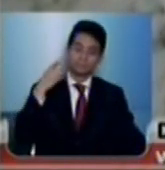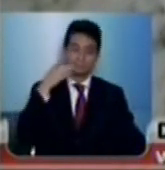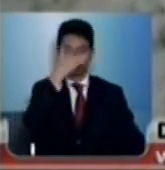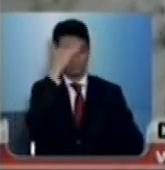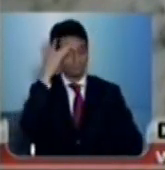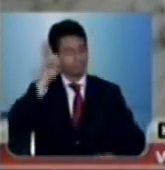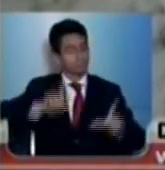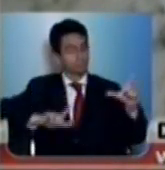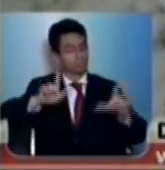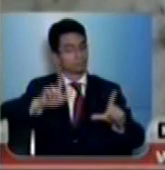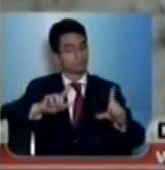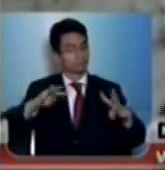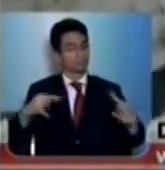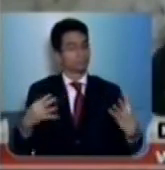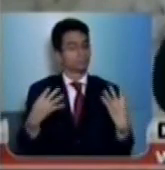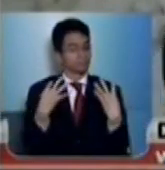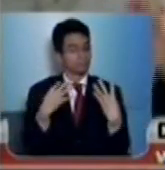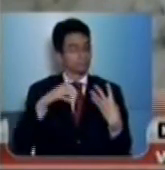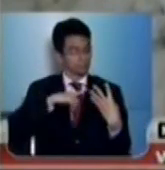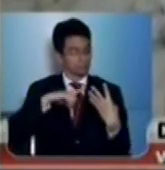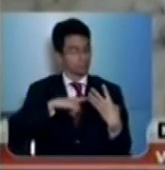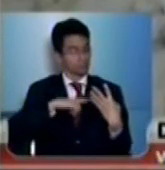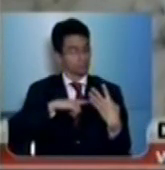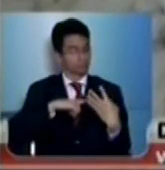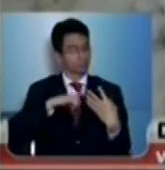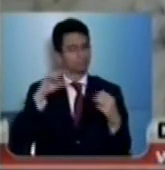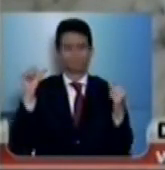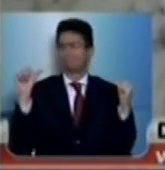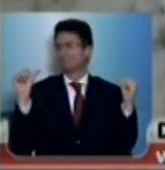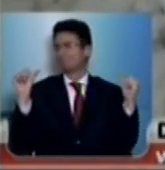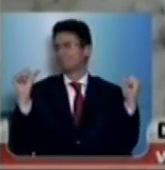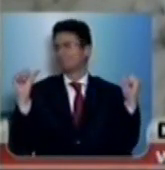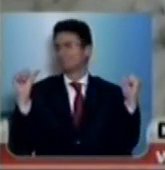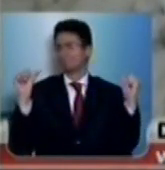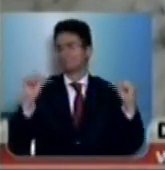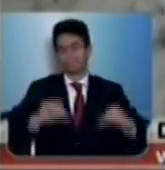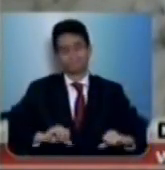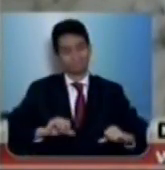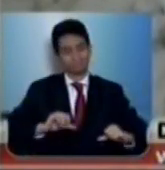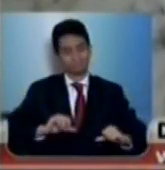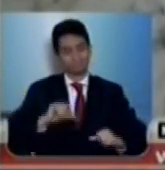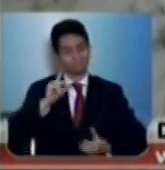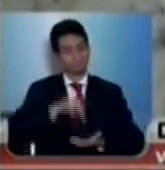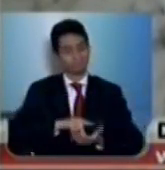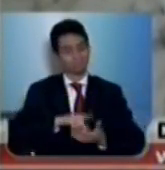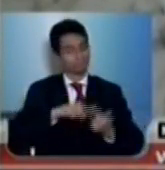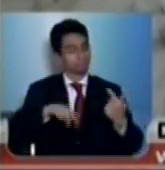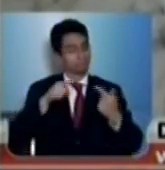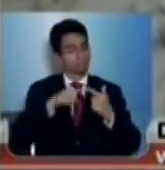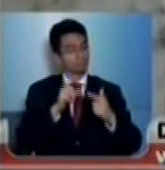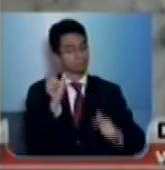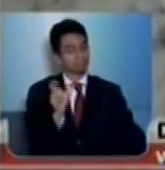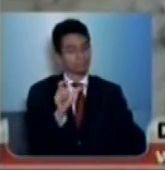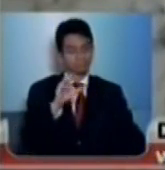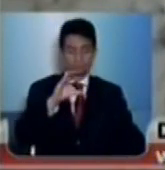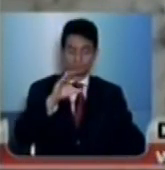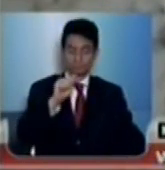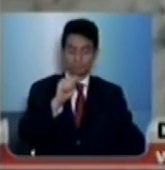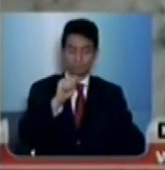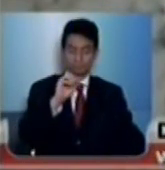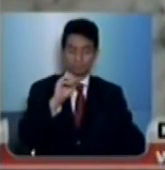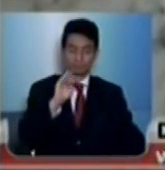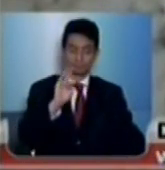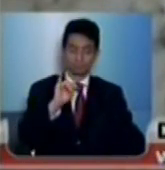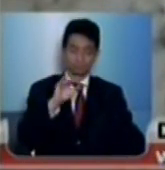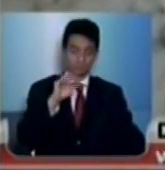telespectador que está nos assistindo que a situação aqui é caótica caótica que o governo estadual é irresponsável é